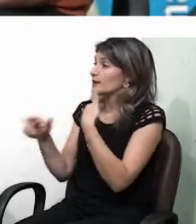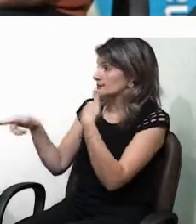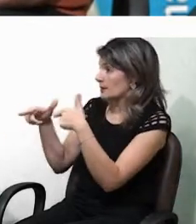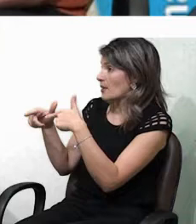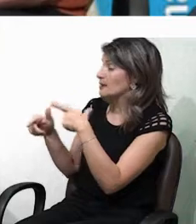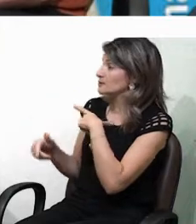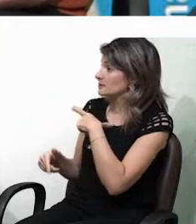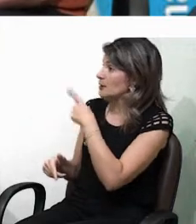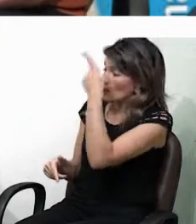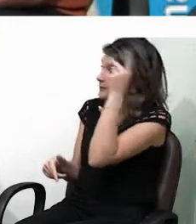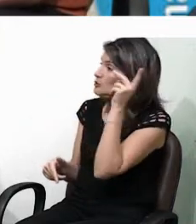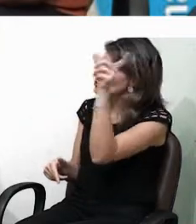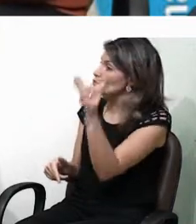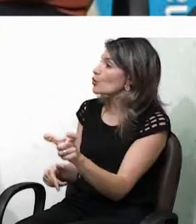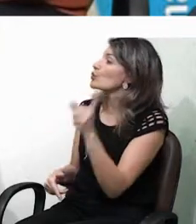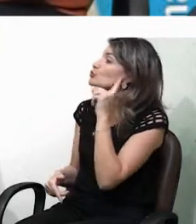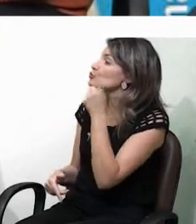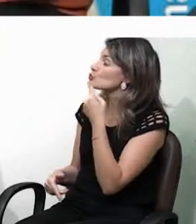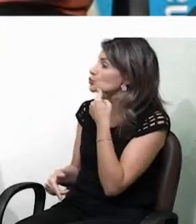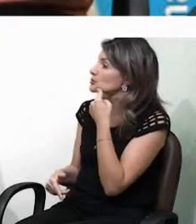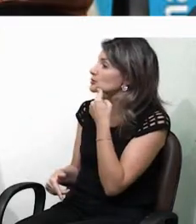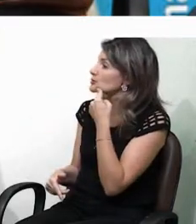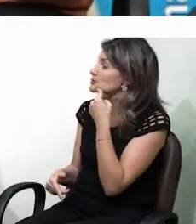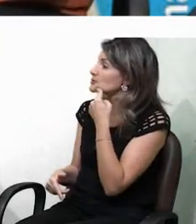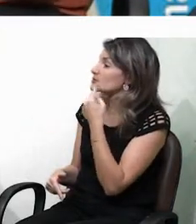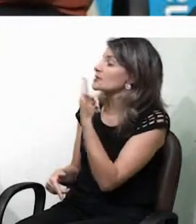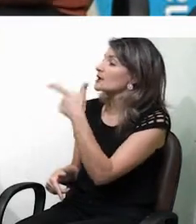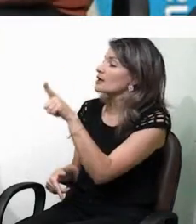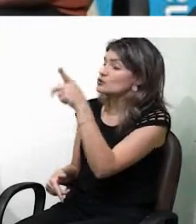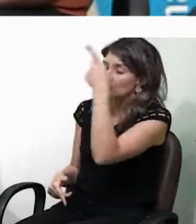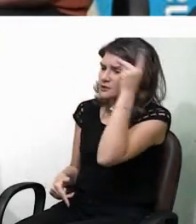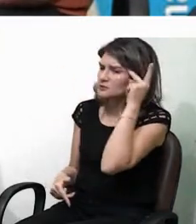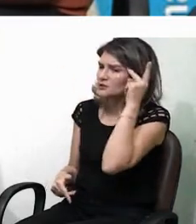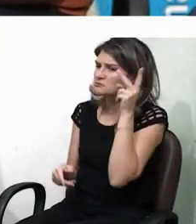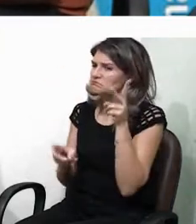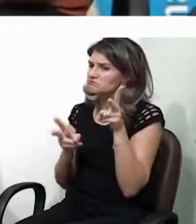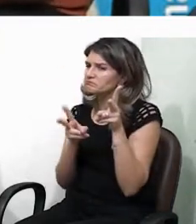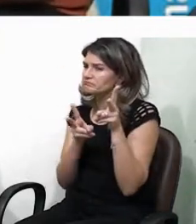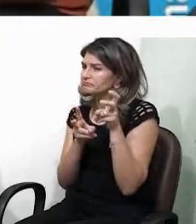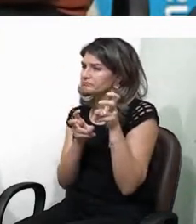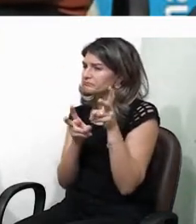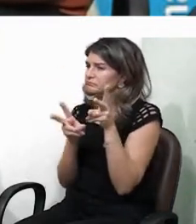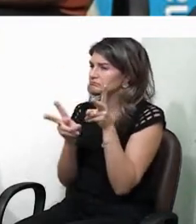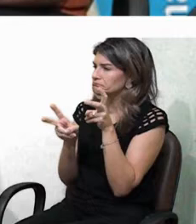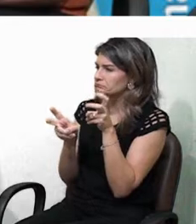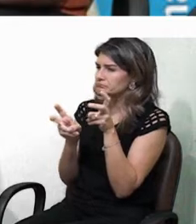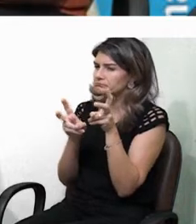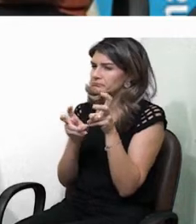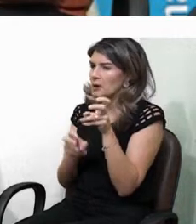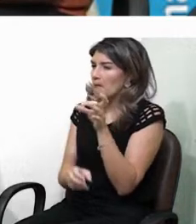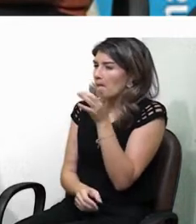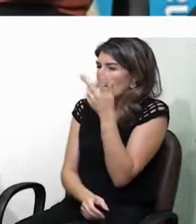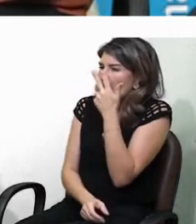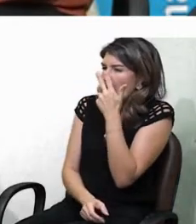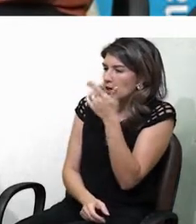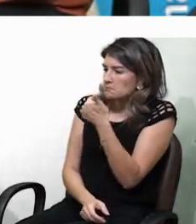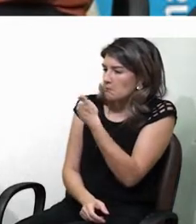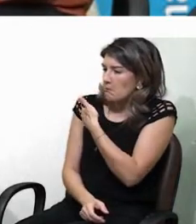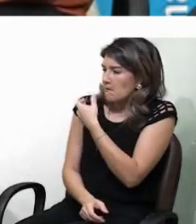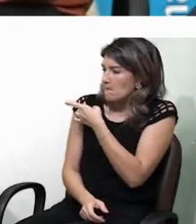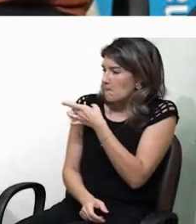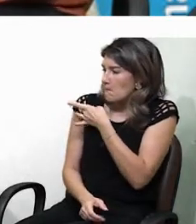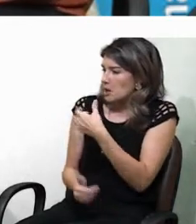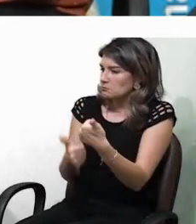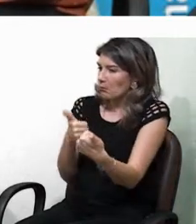surda e eu vejo que as outras pessoas, às vezes, têm medo de se aproximar e